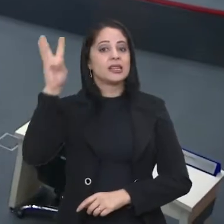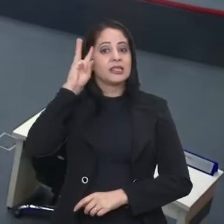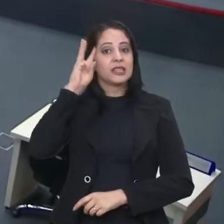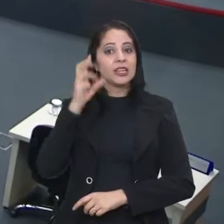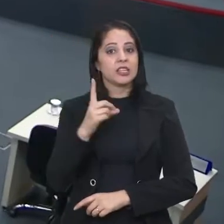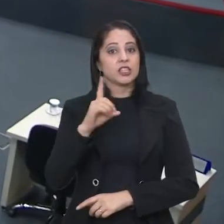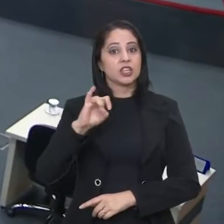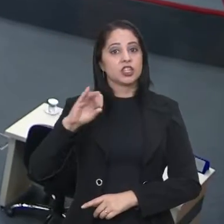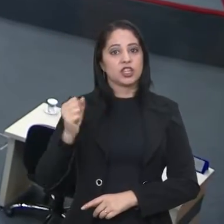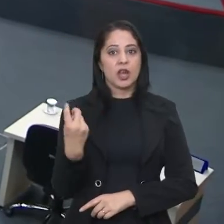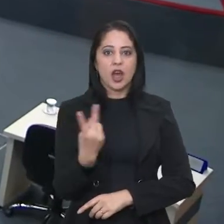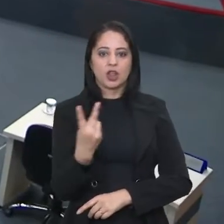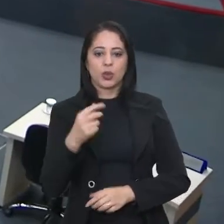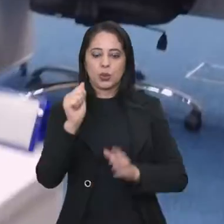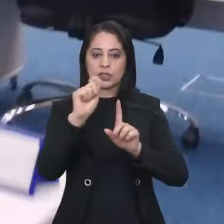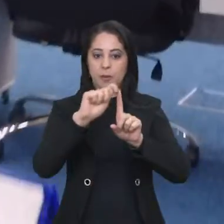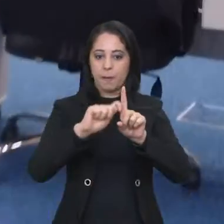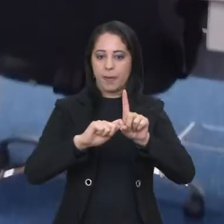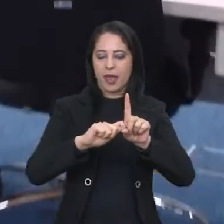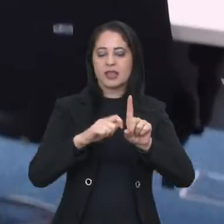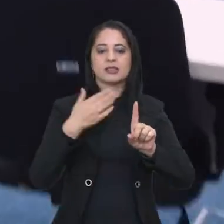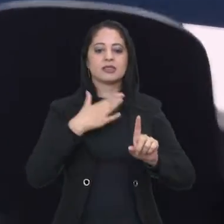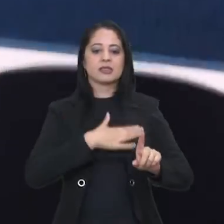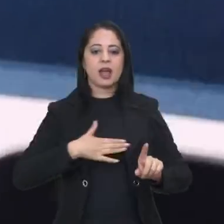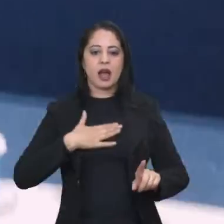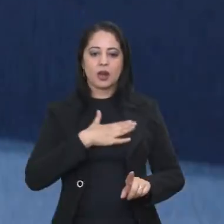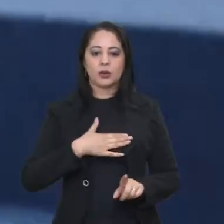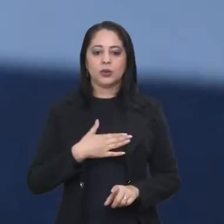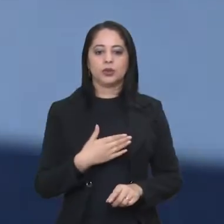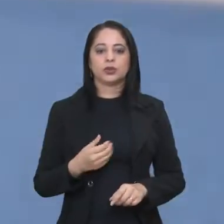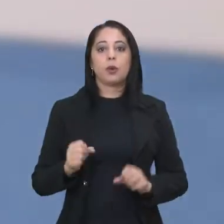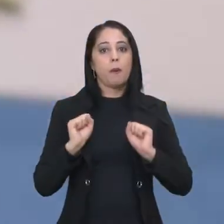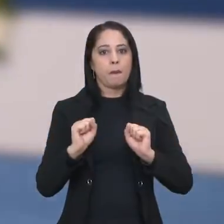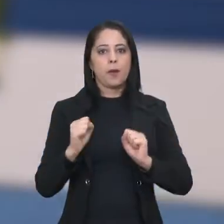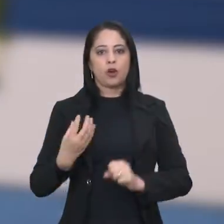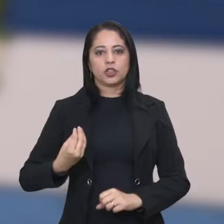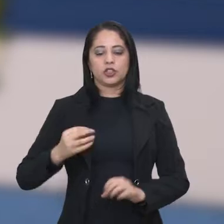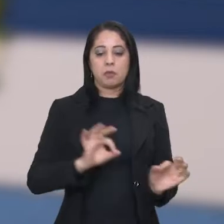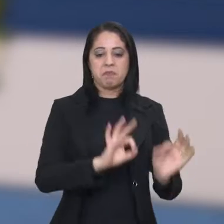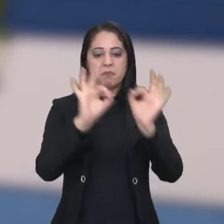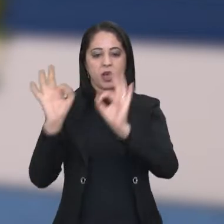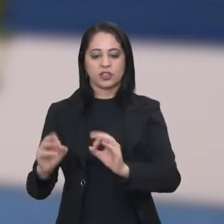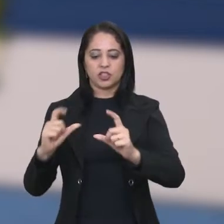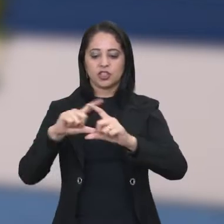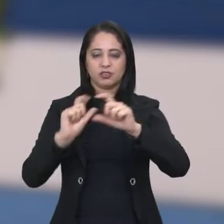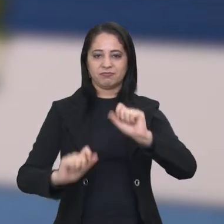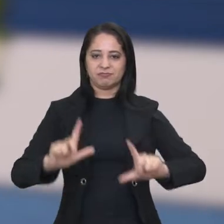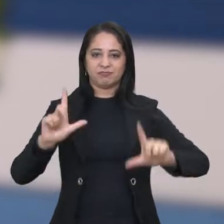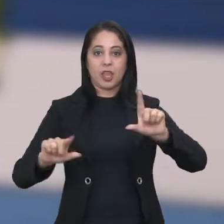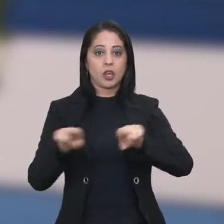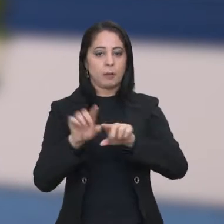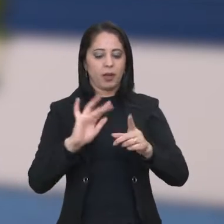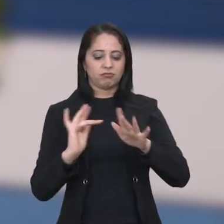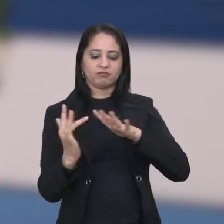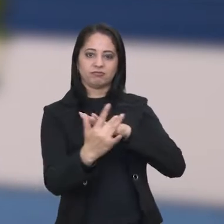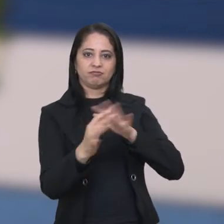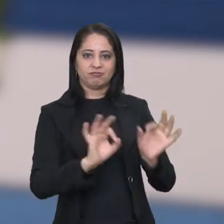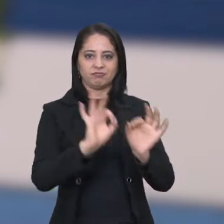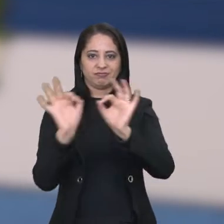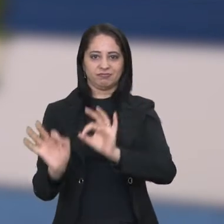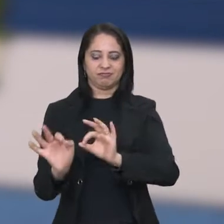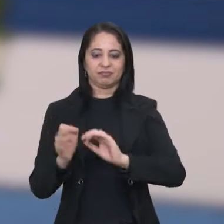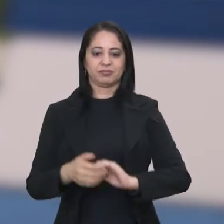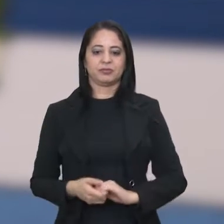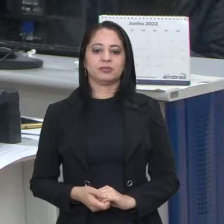ser na terça-feira, dia 2. Todos os trabalhos em plenário você confere ao vivo pela TV Câmara e nas nossas redes